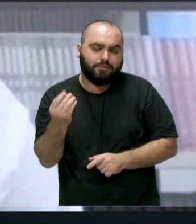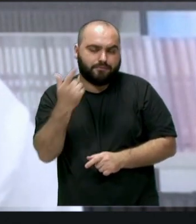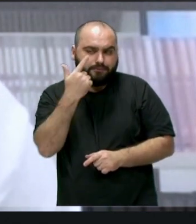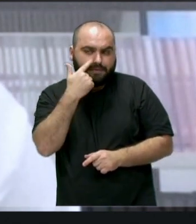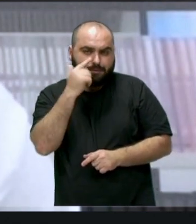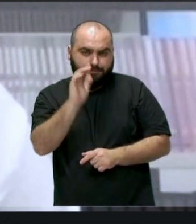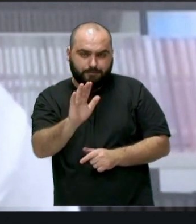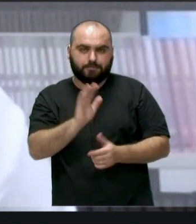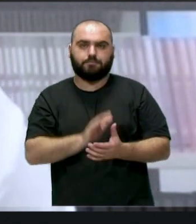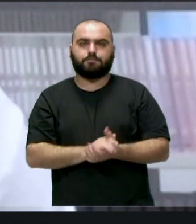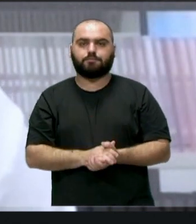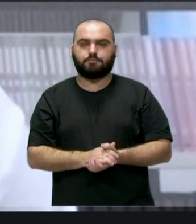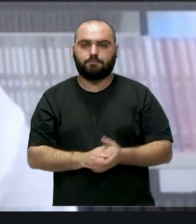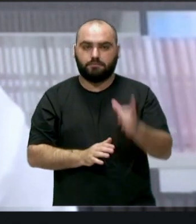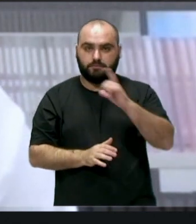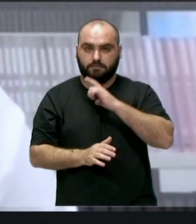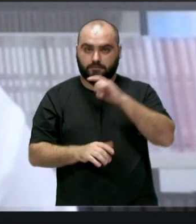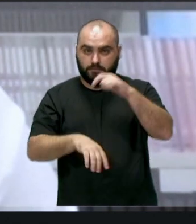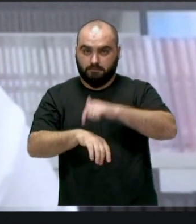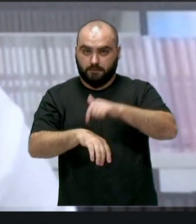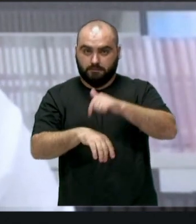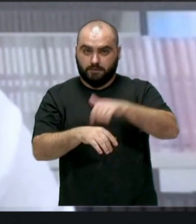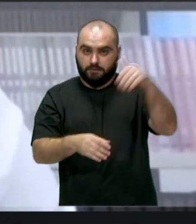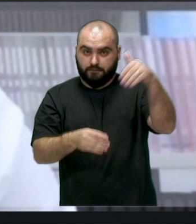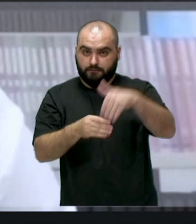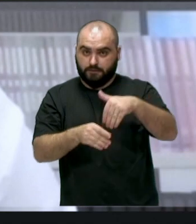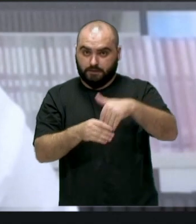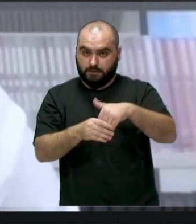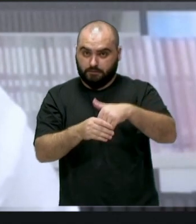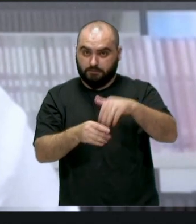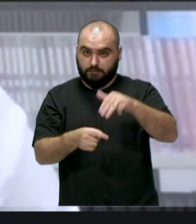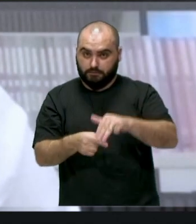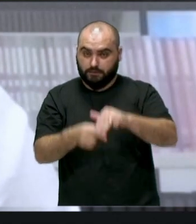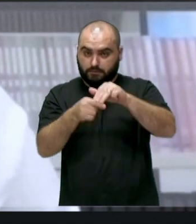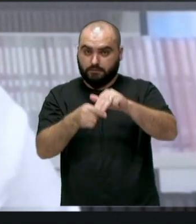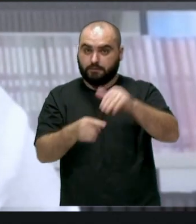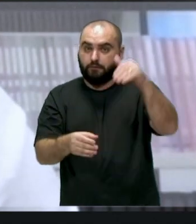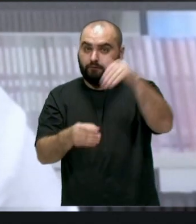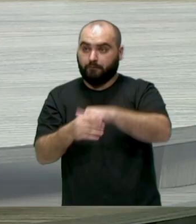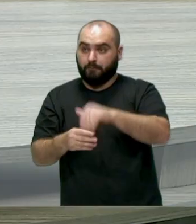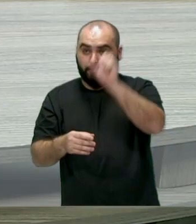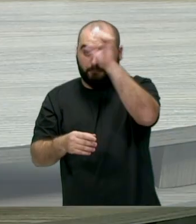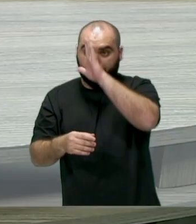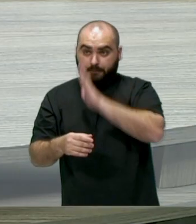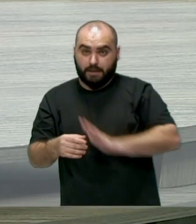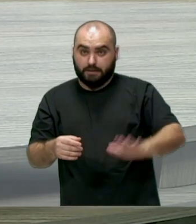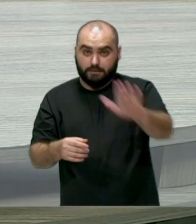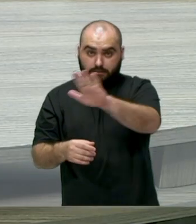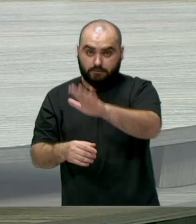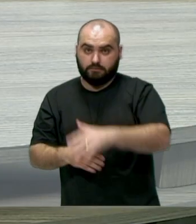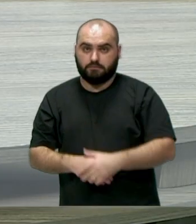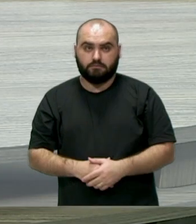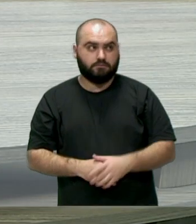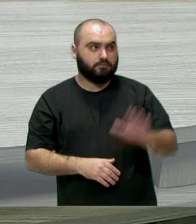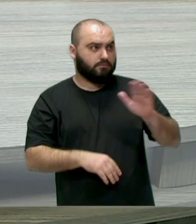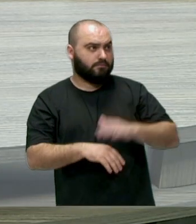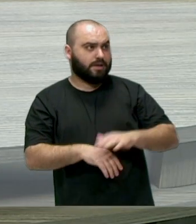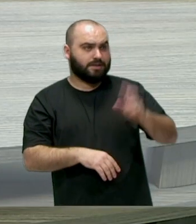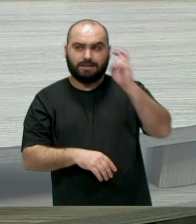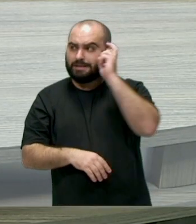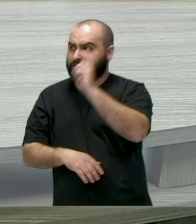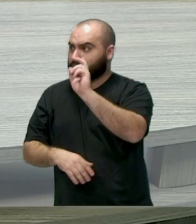seguinte: nós temos numa eleição municipal quanto presidencial votos no Brasil inteiro. São mais de A 5 partir da... mil municípios,